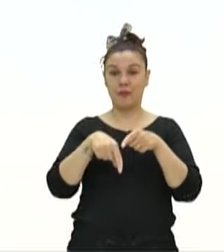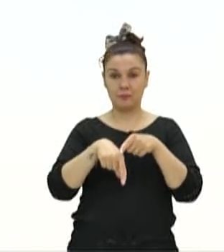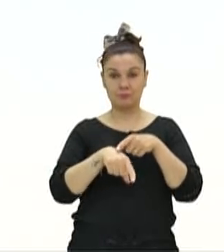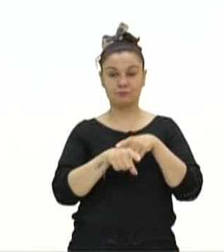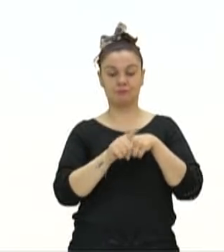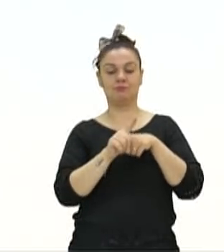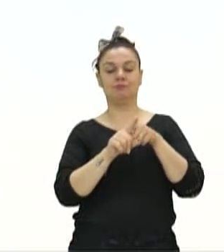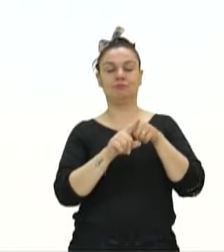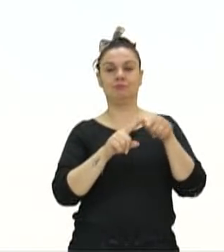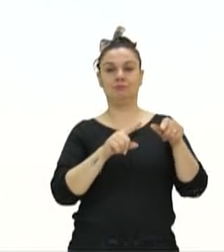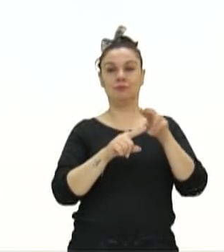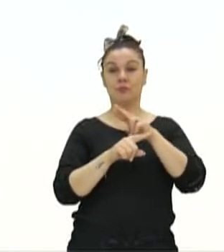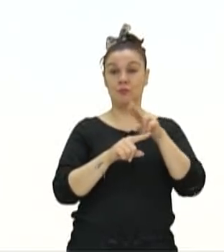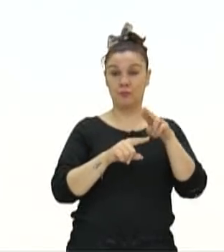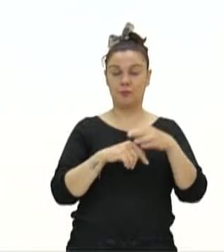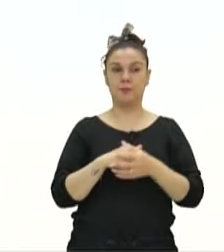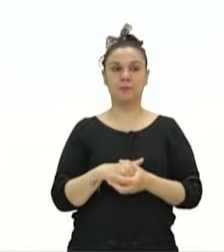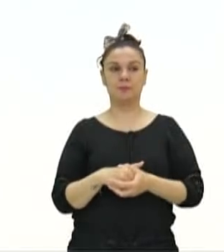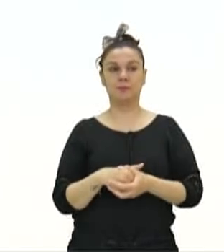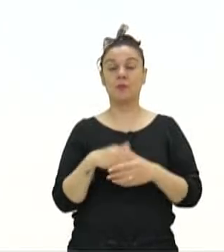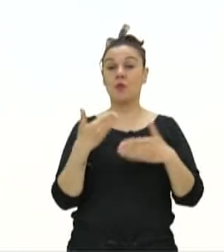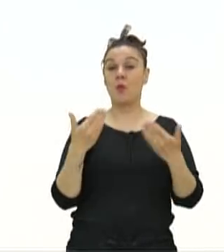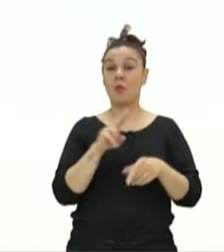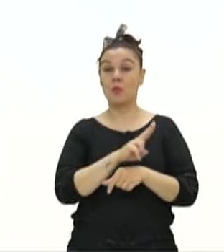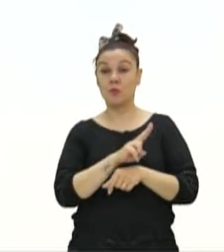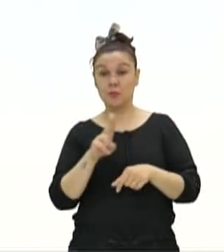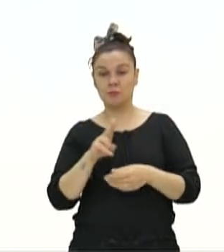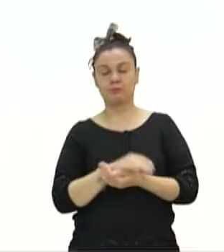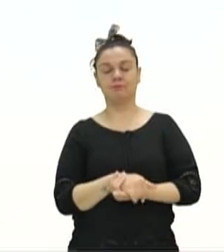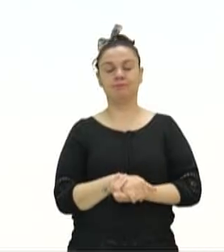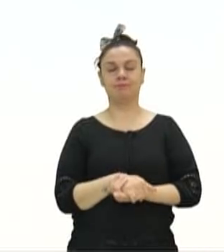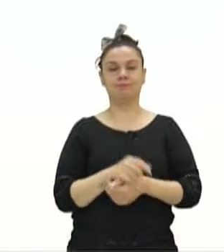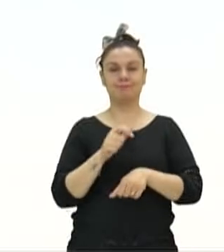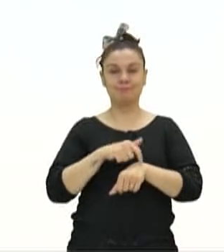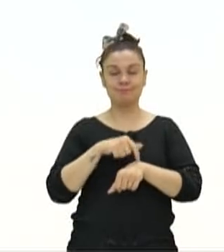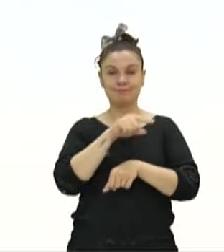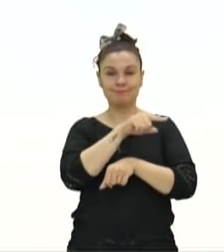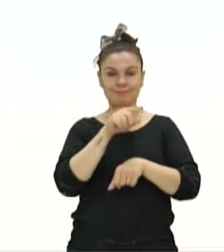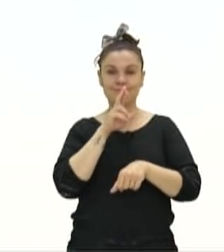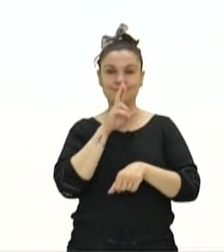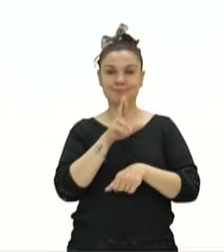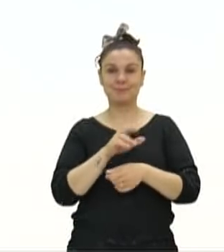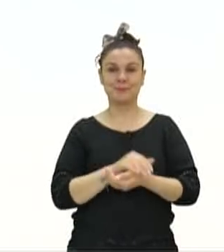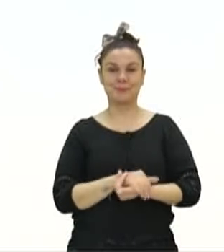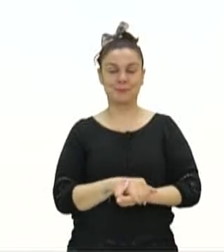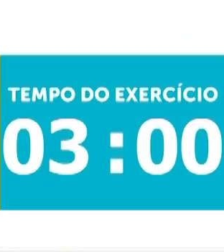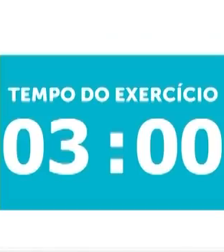fica rígido, fica ereto. Como que é o nome desse processo? Vamos lá responder aí?